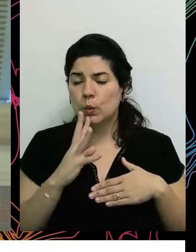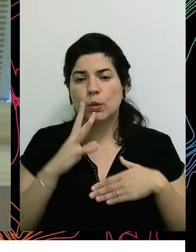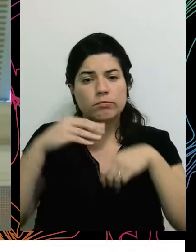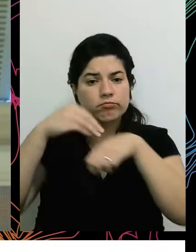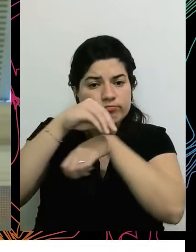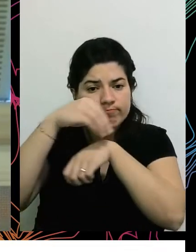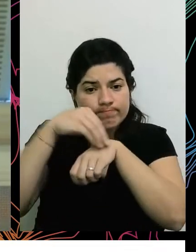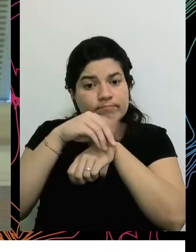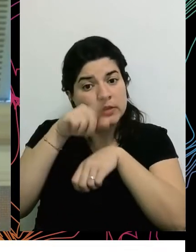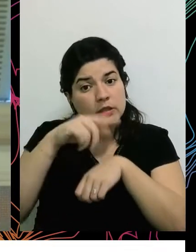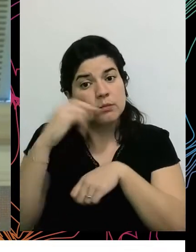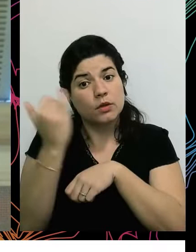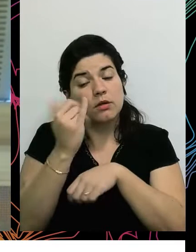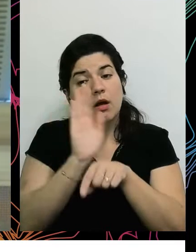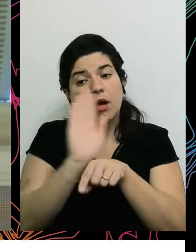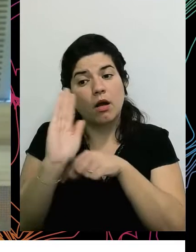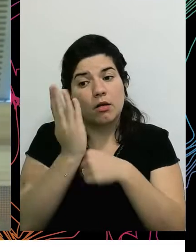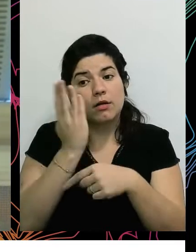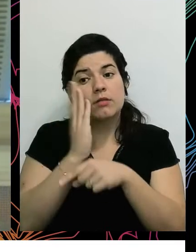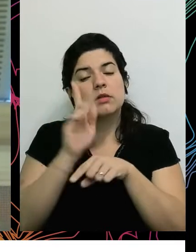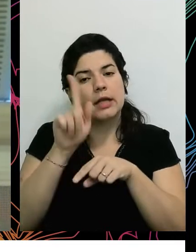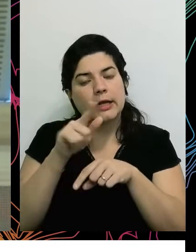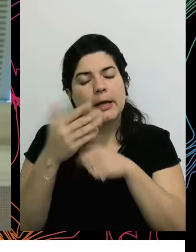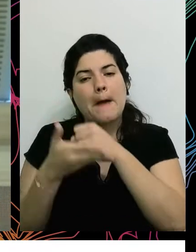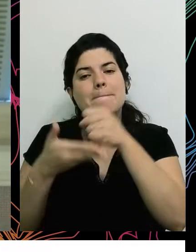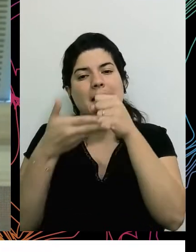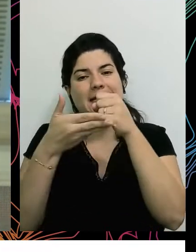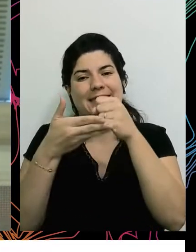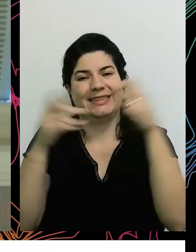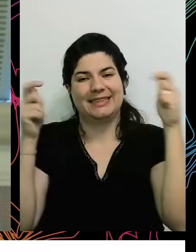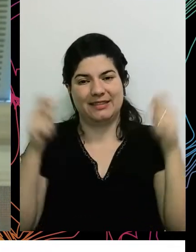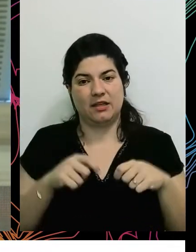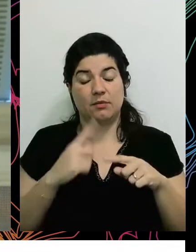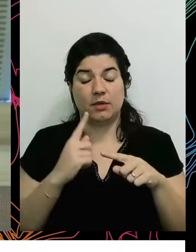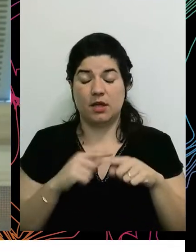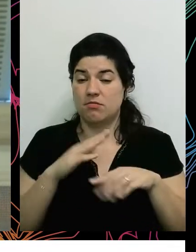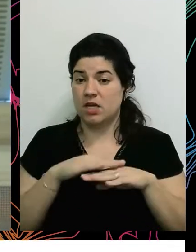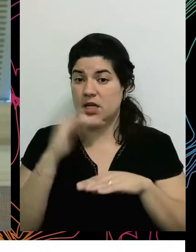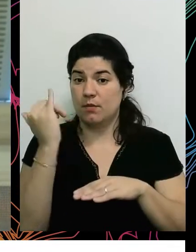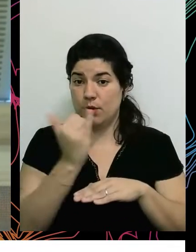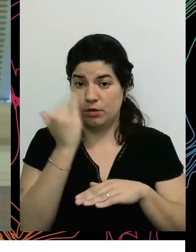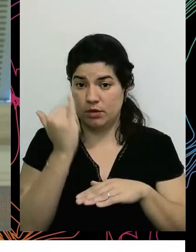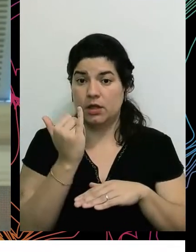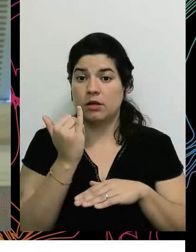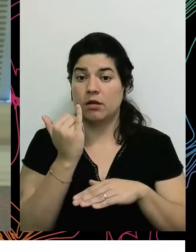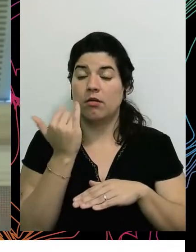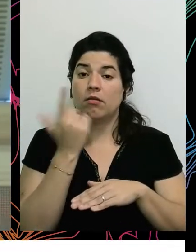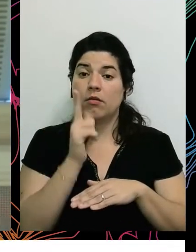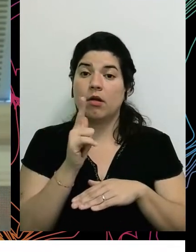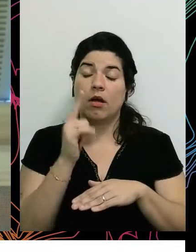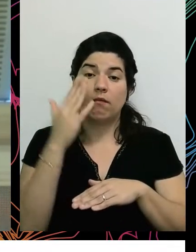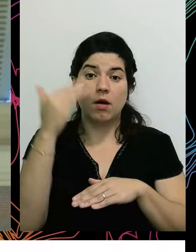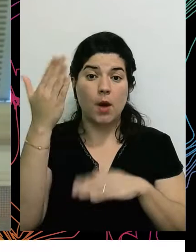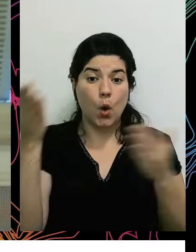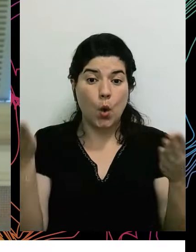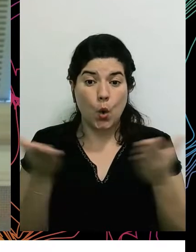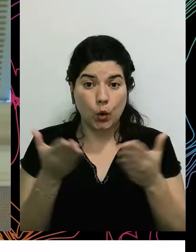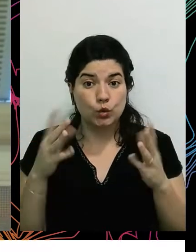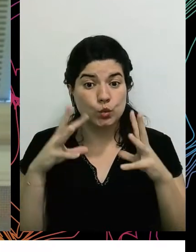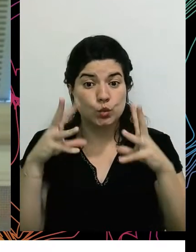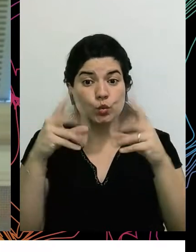da colaboração, que é a parte mais importante do sucesso hoje das companhias